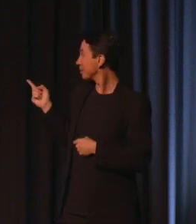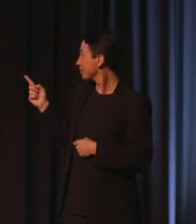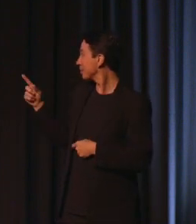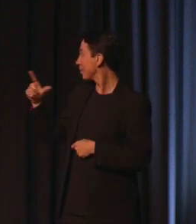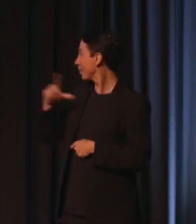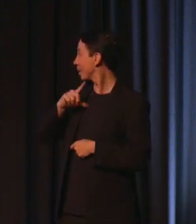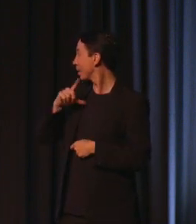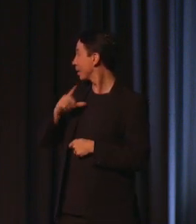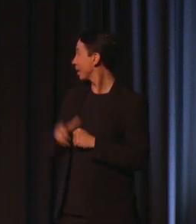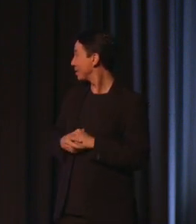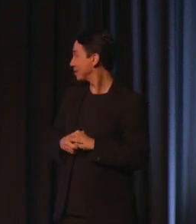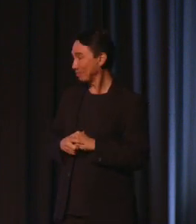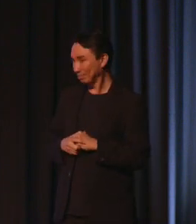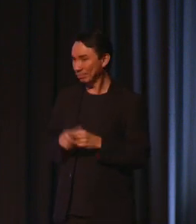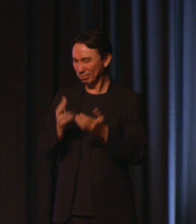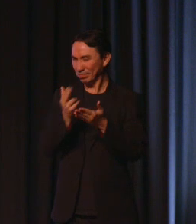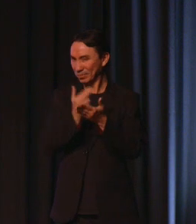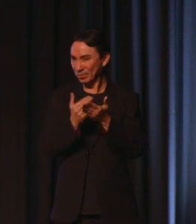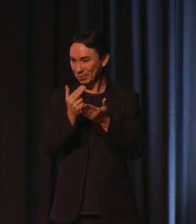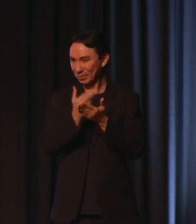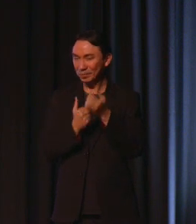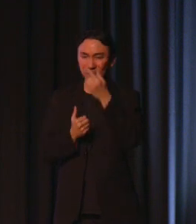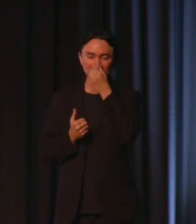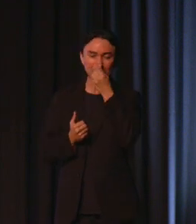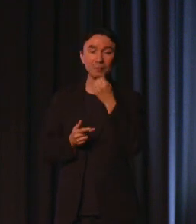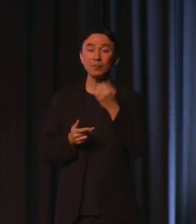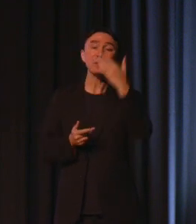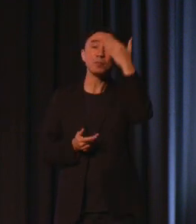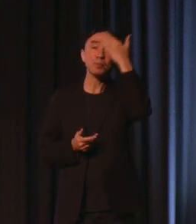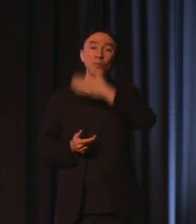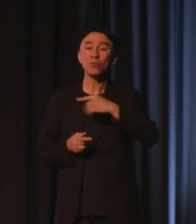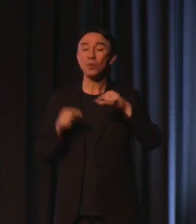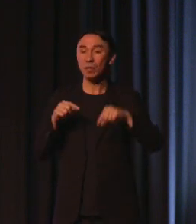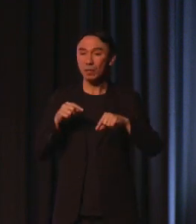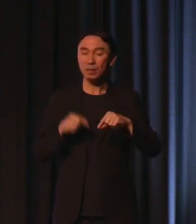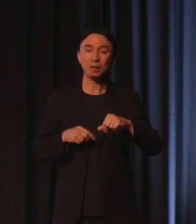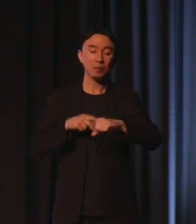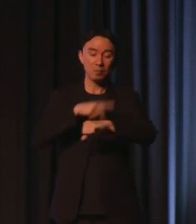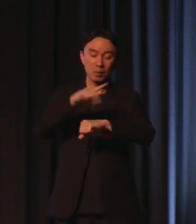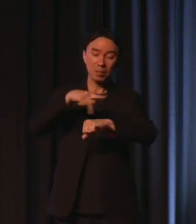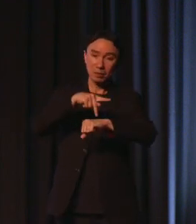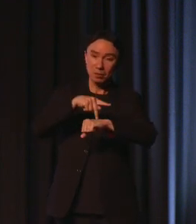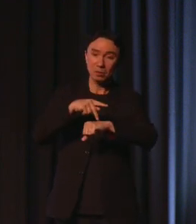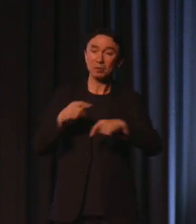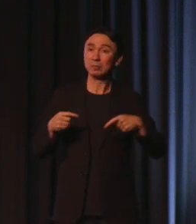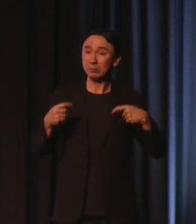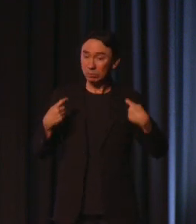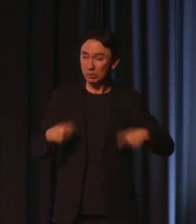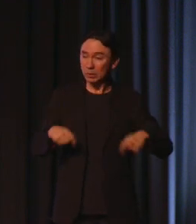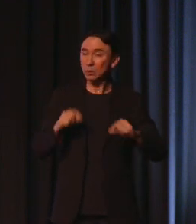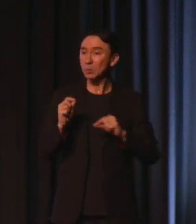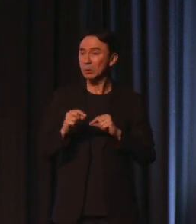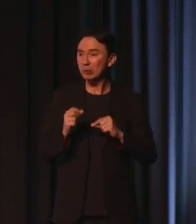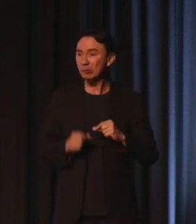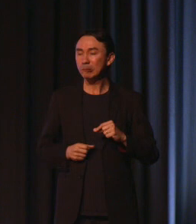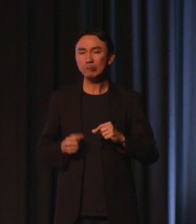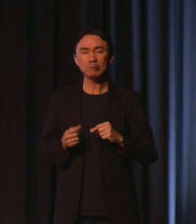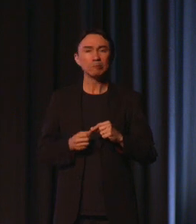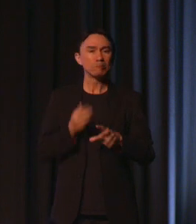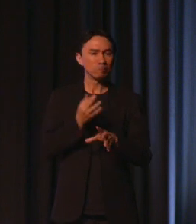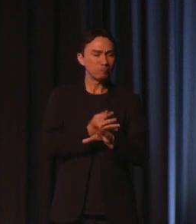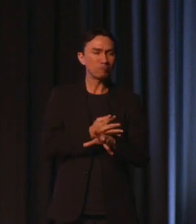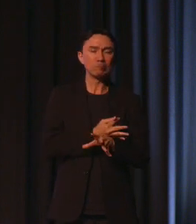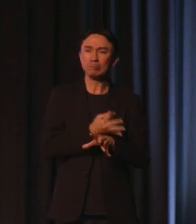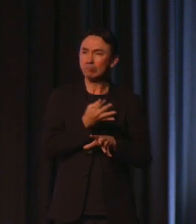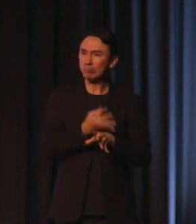Comprido, ele mostrou que essa nação precisava de resistência para que as